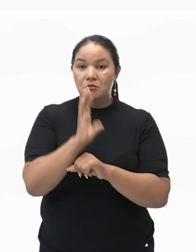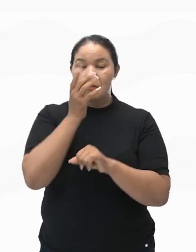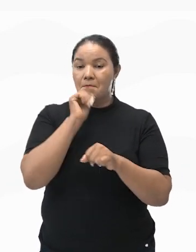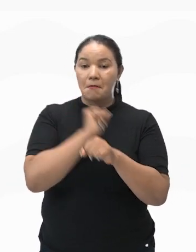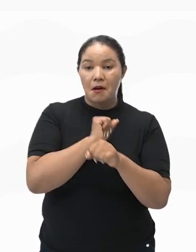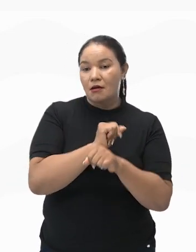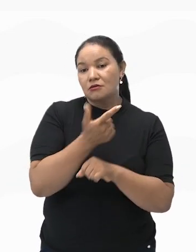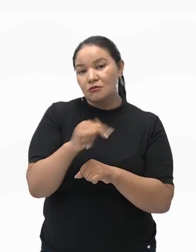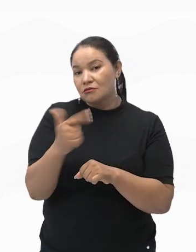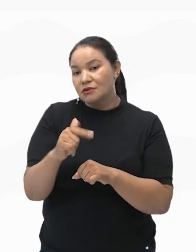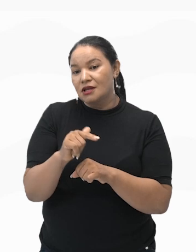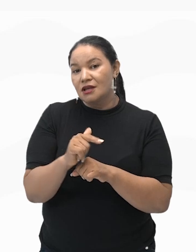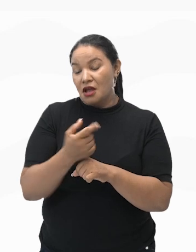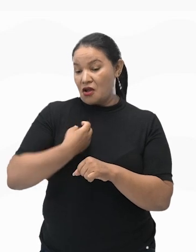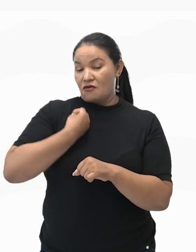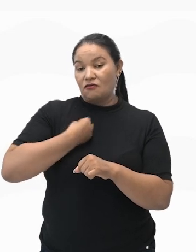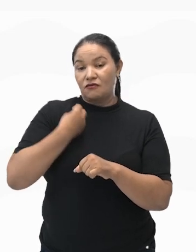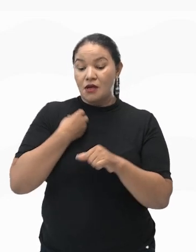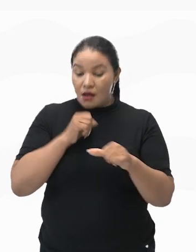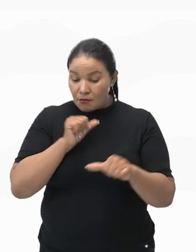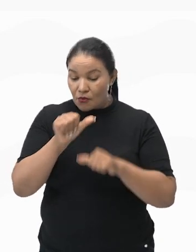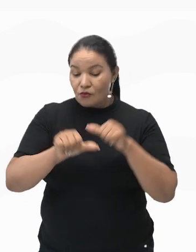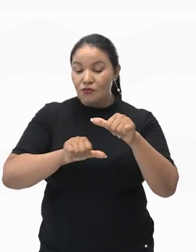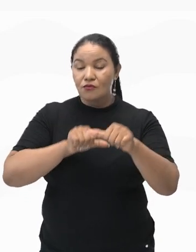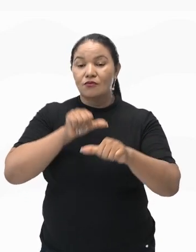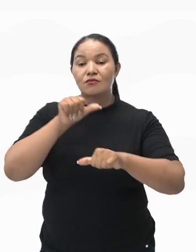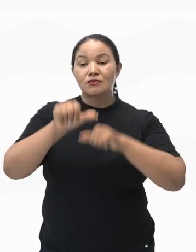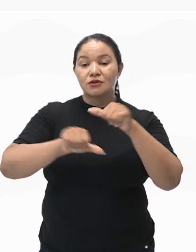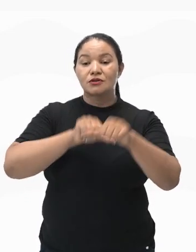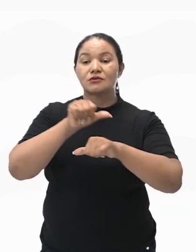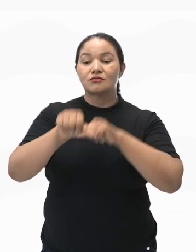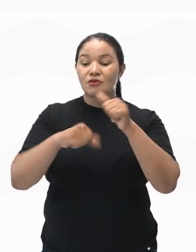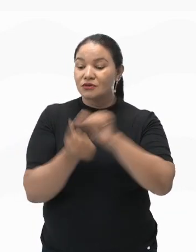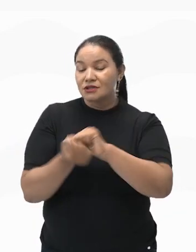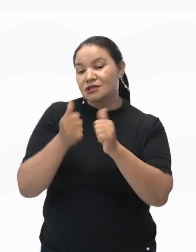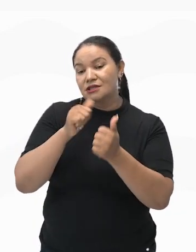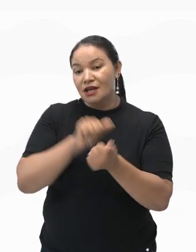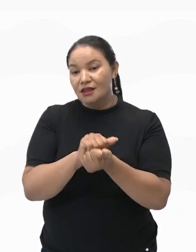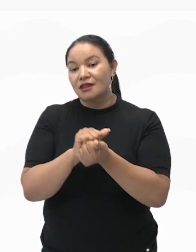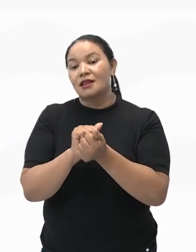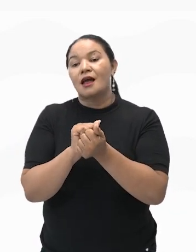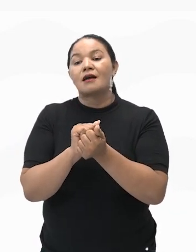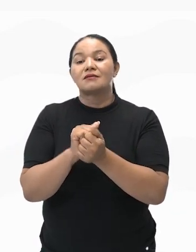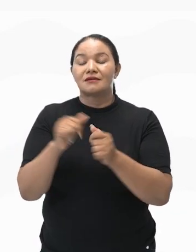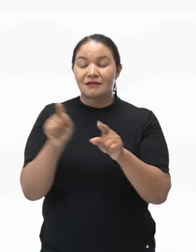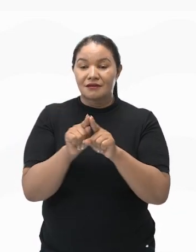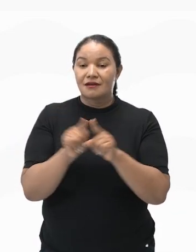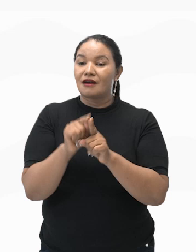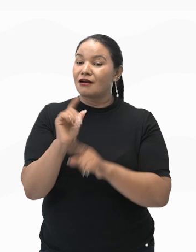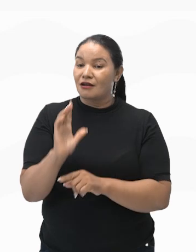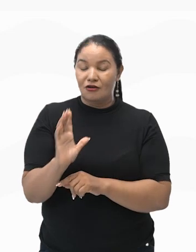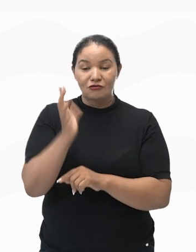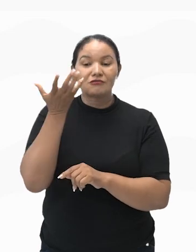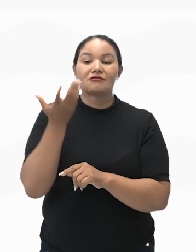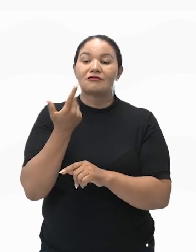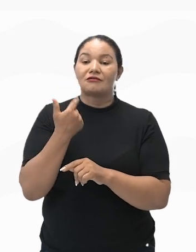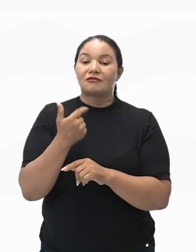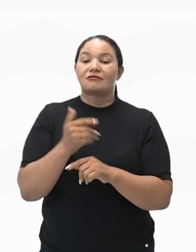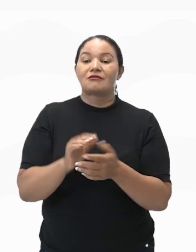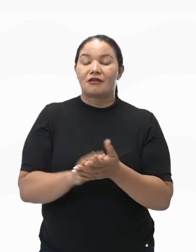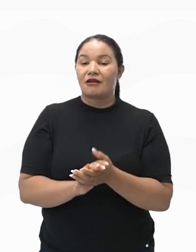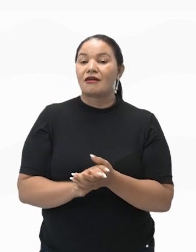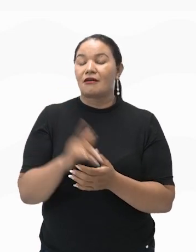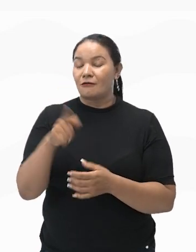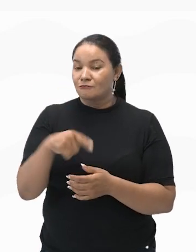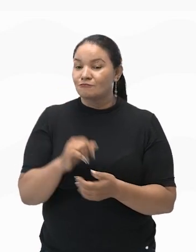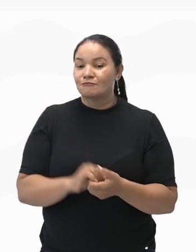são dinâmicas e se modificam e se atualizam com as mudanças que ocorrem no mesmo tempo.